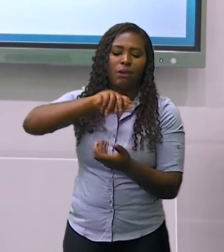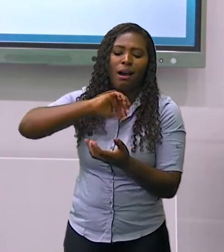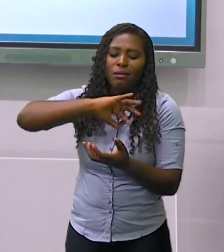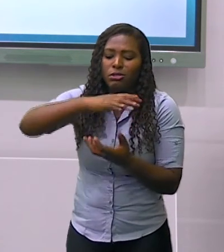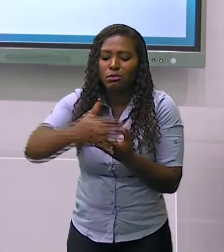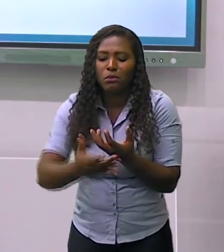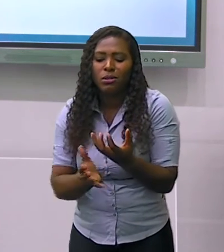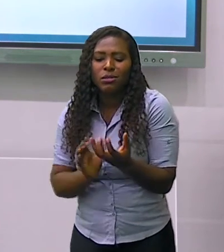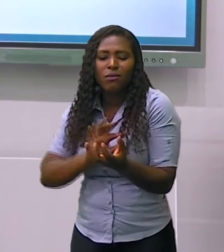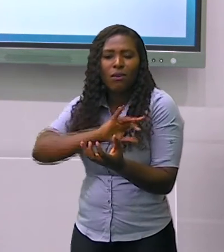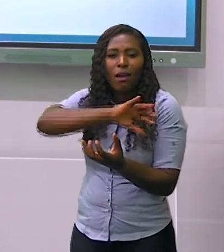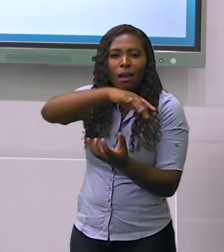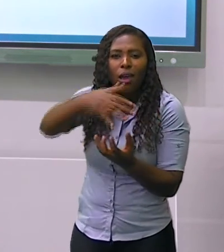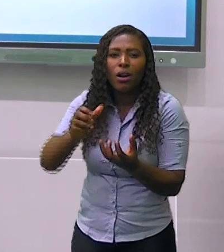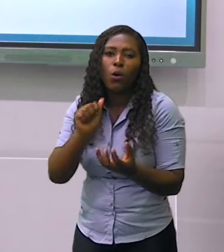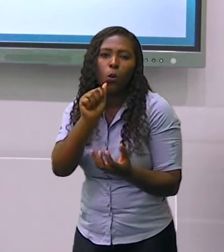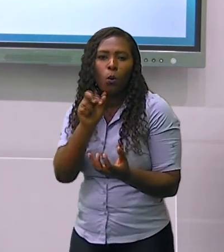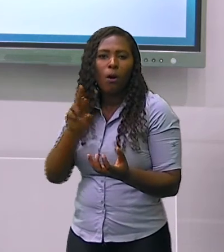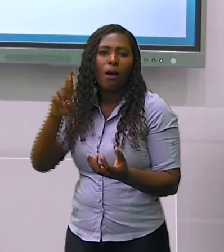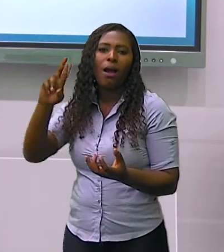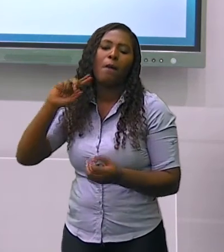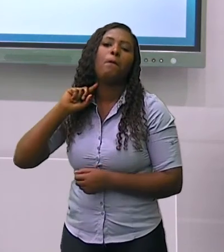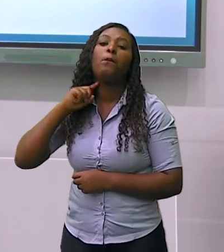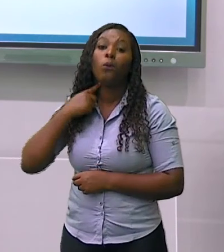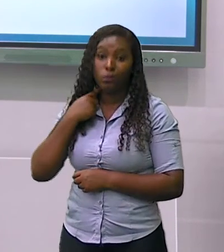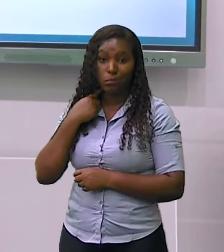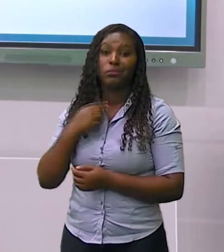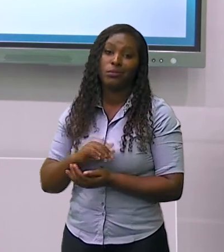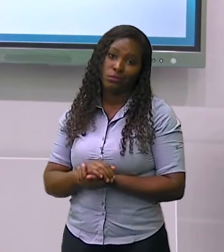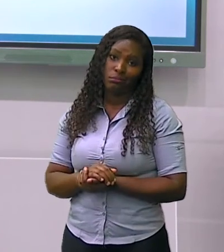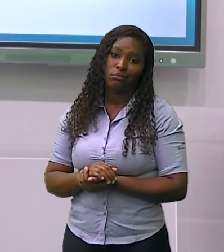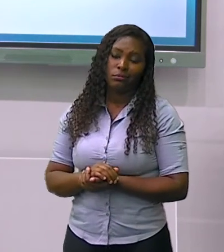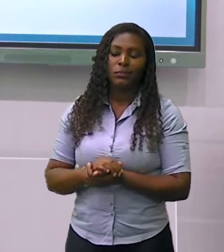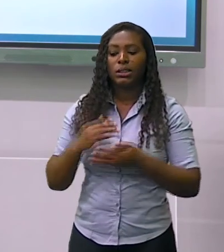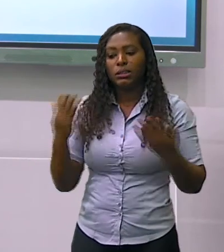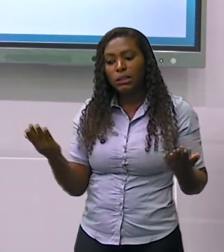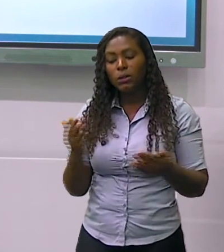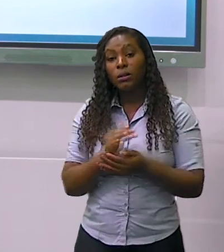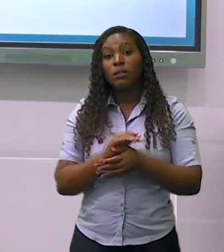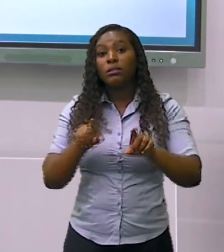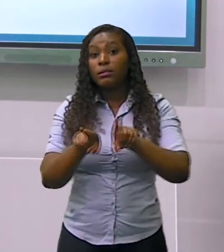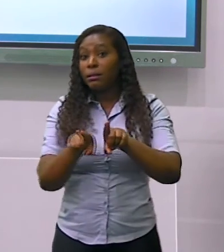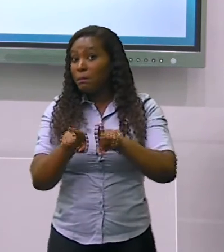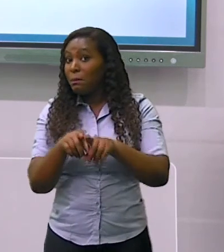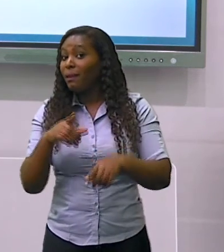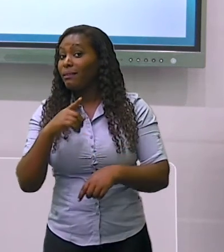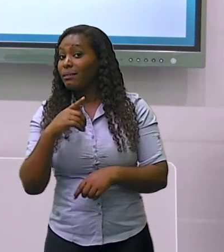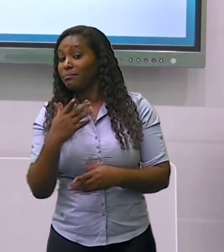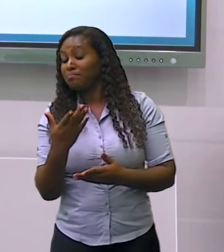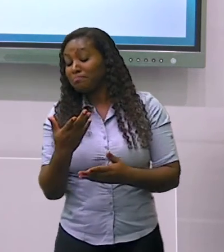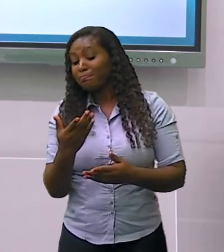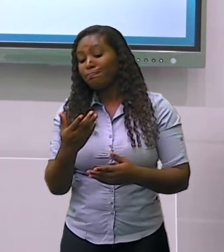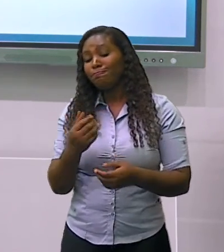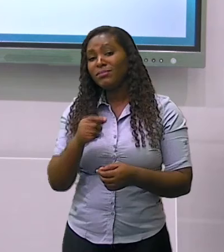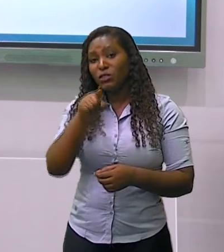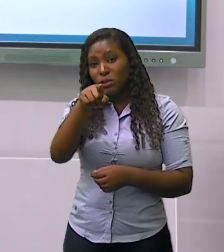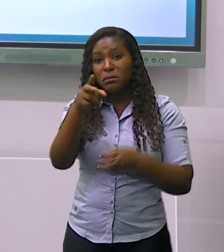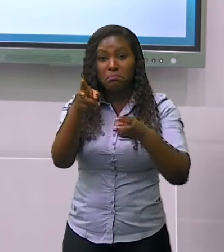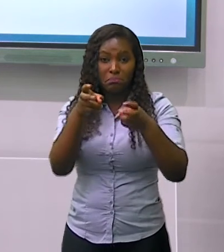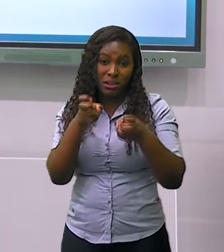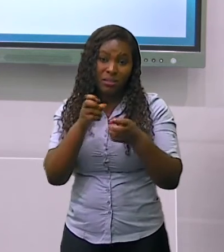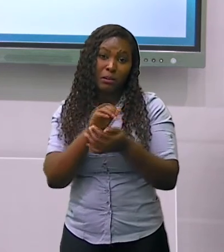podemos também identificar alguns desafios que envolvem este sistema e que nos